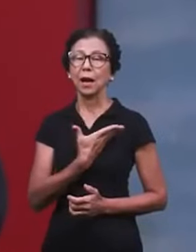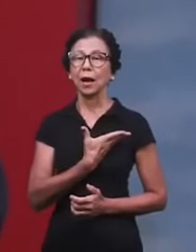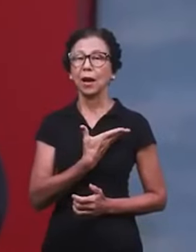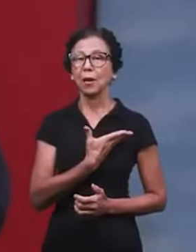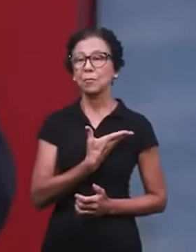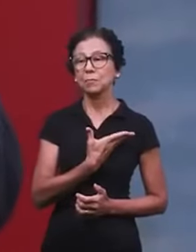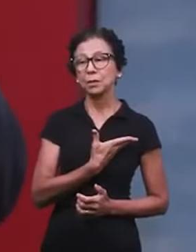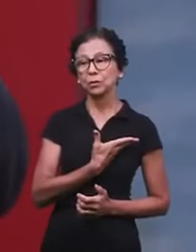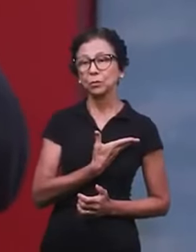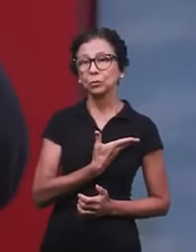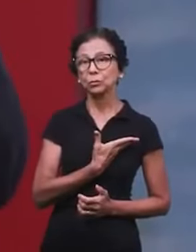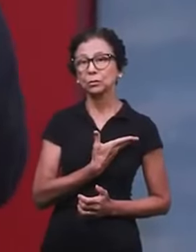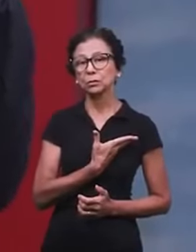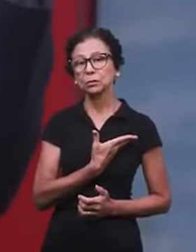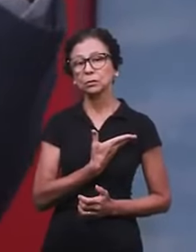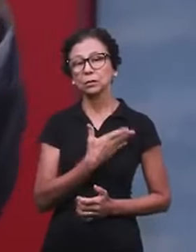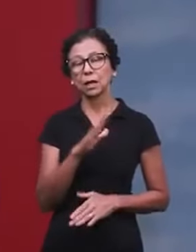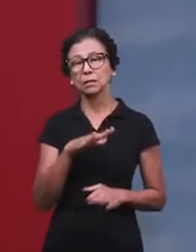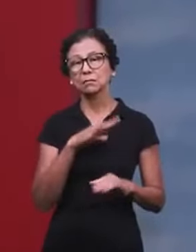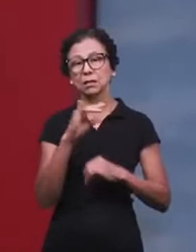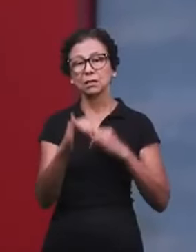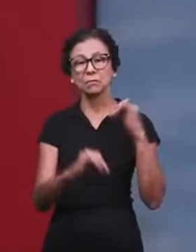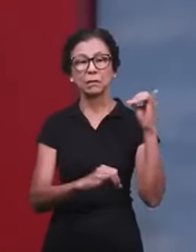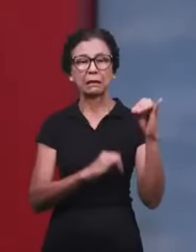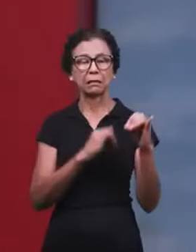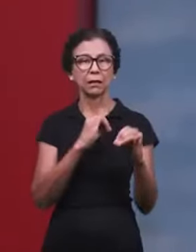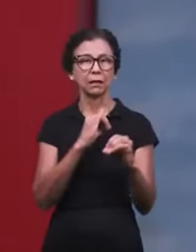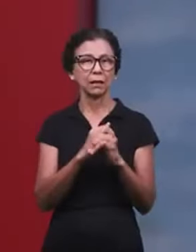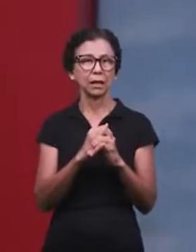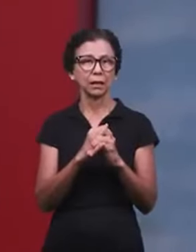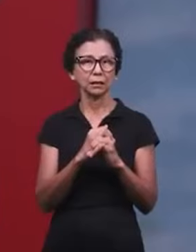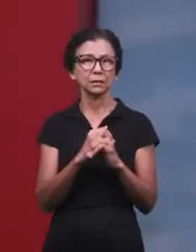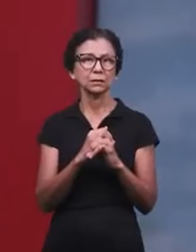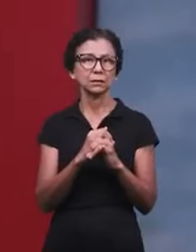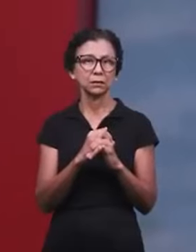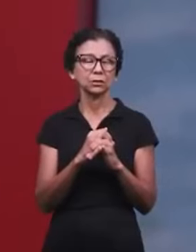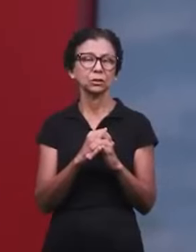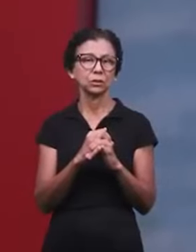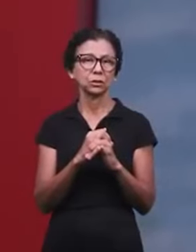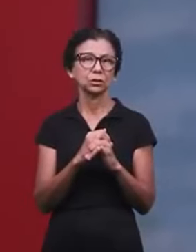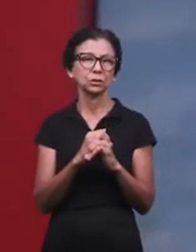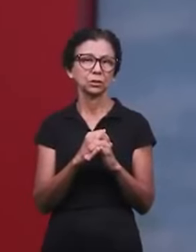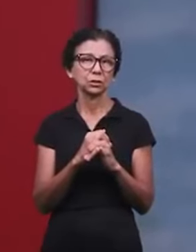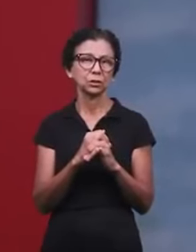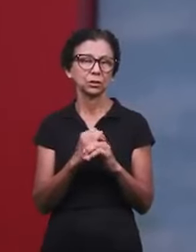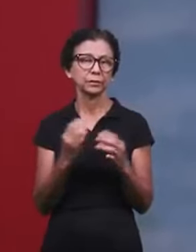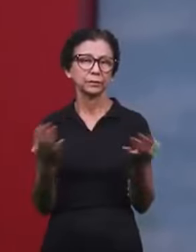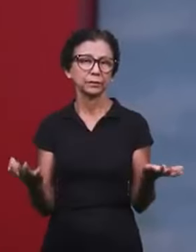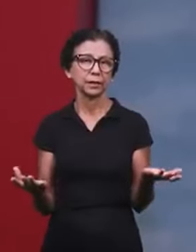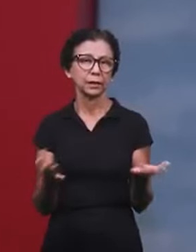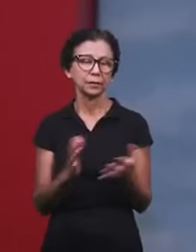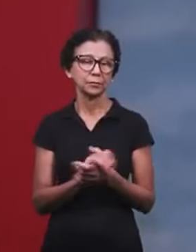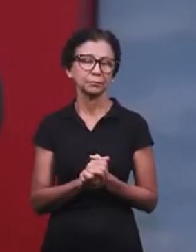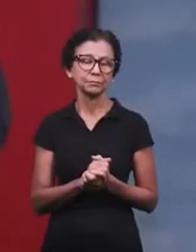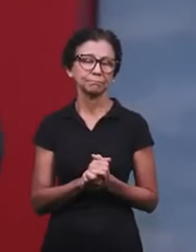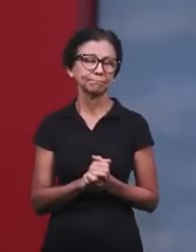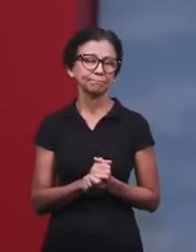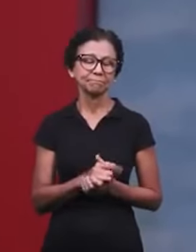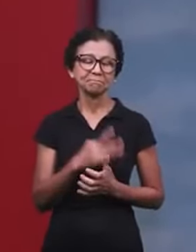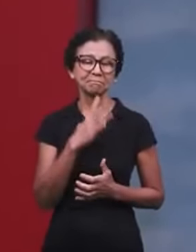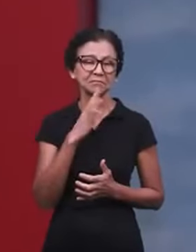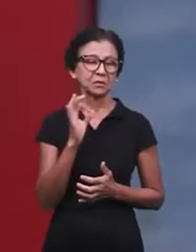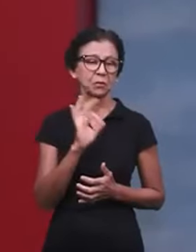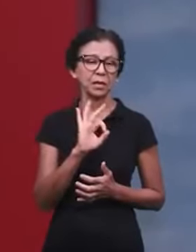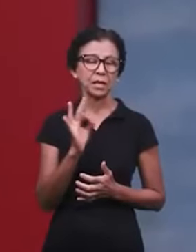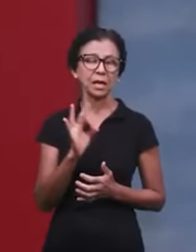amigos do do mundo de certa forma obscuro da web e não ouvem a sua